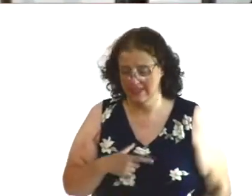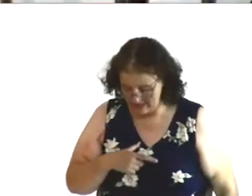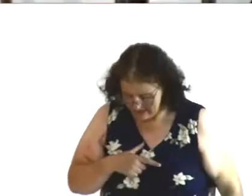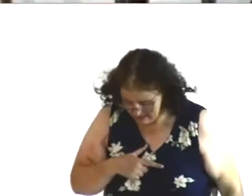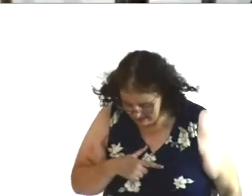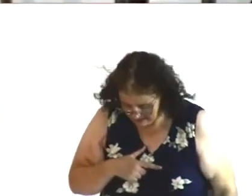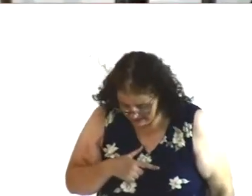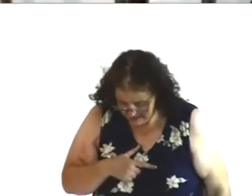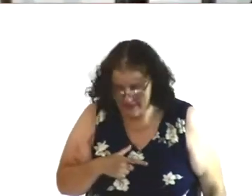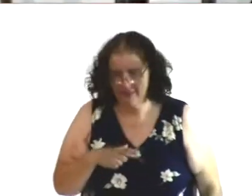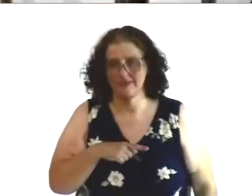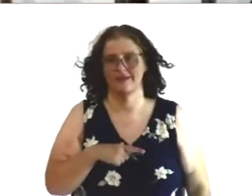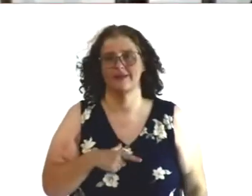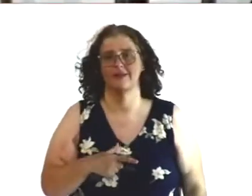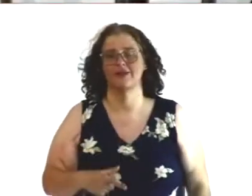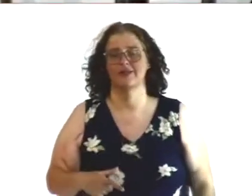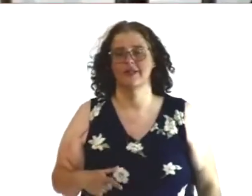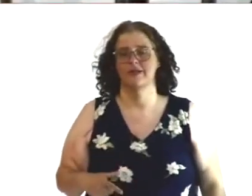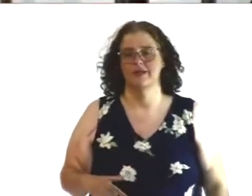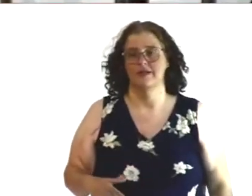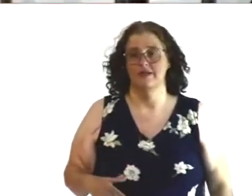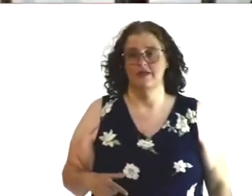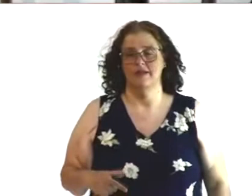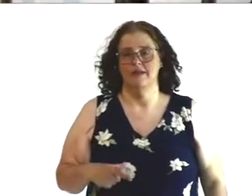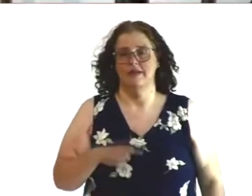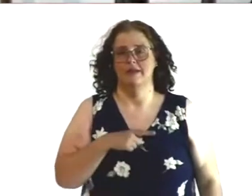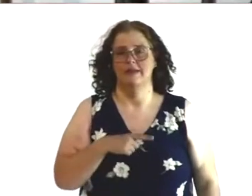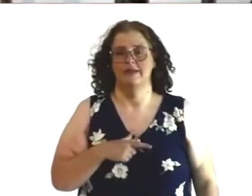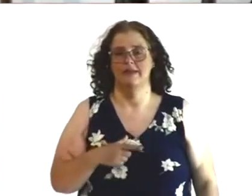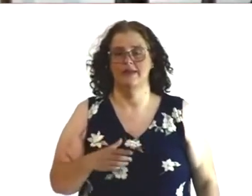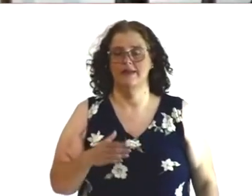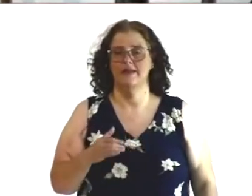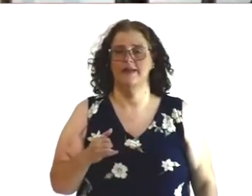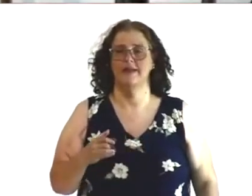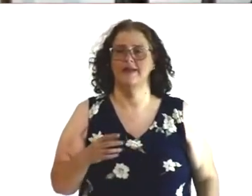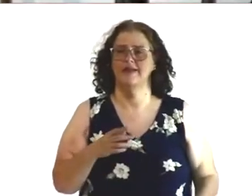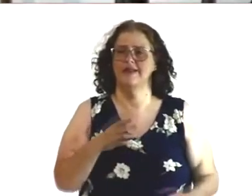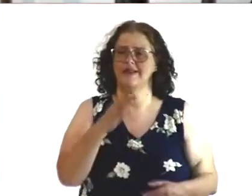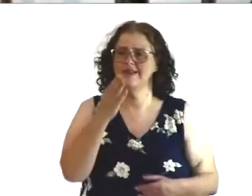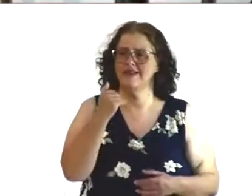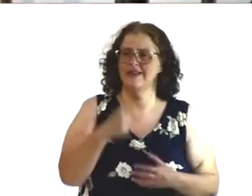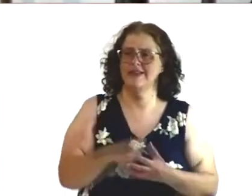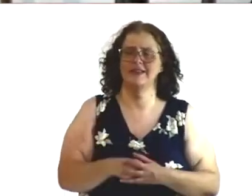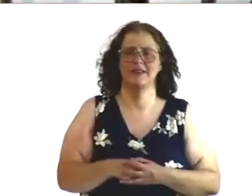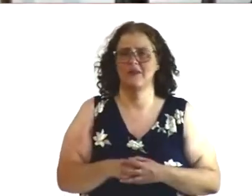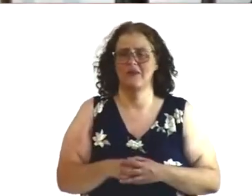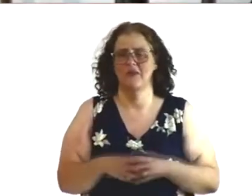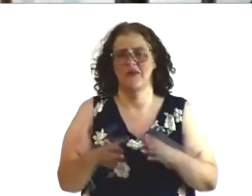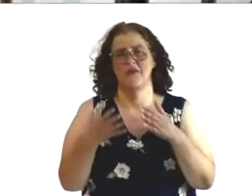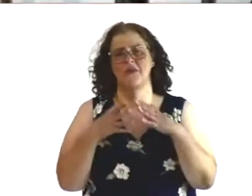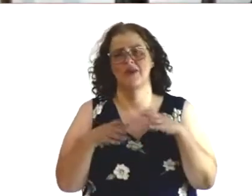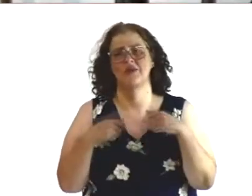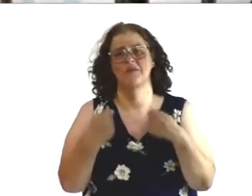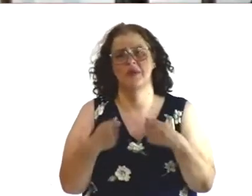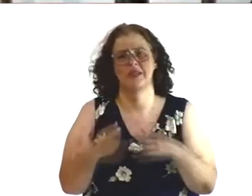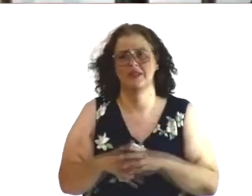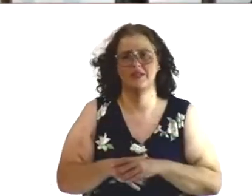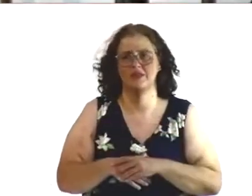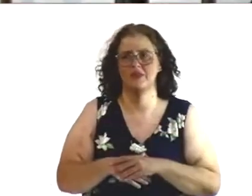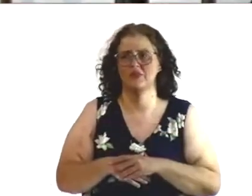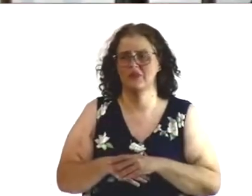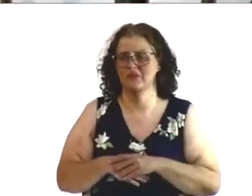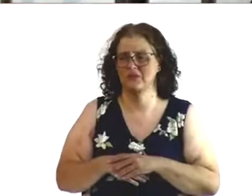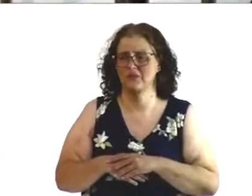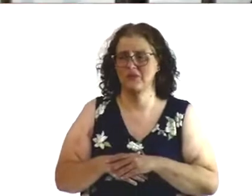determinado momento, de uma crise muito grande de comida, ele se desfez tranquilamente, riqueza não é problema para mim,